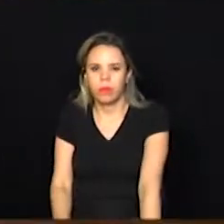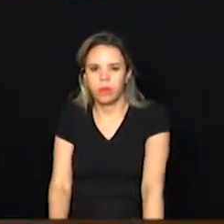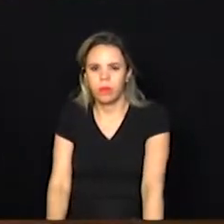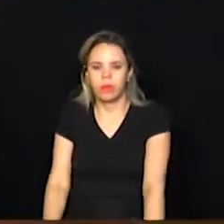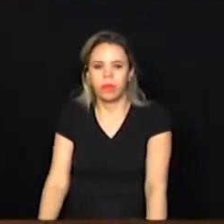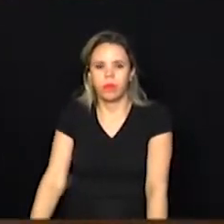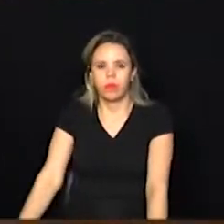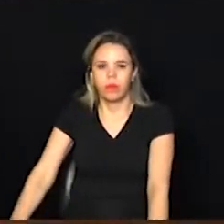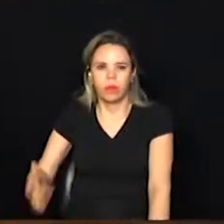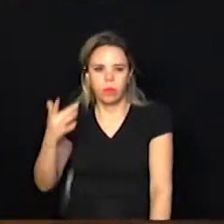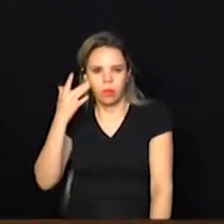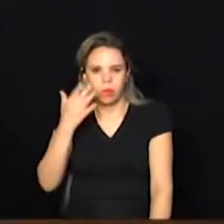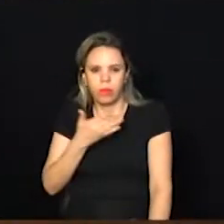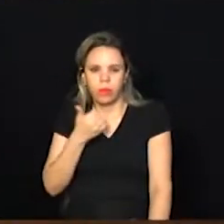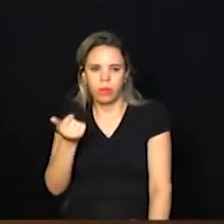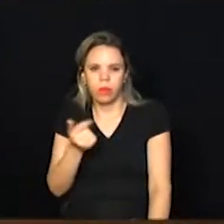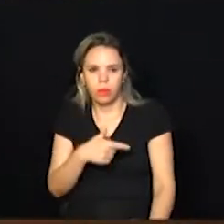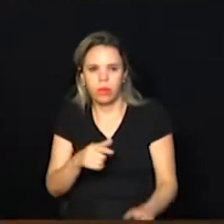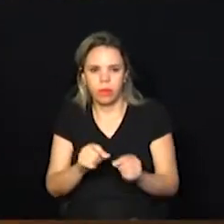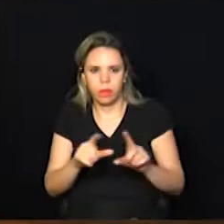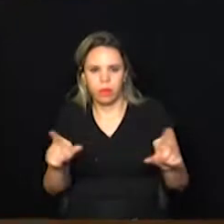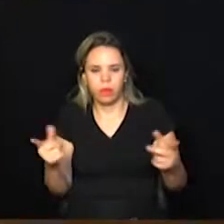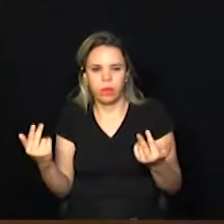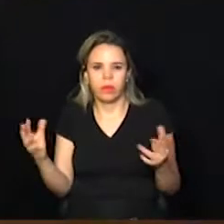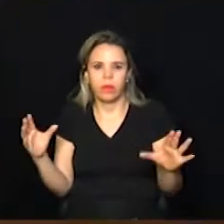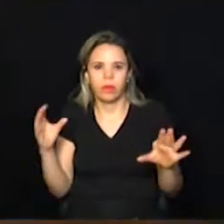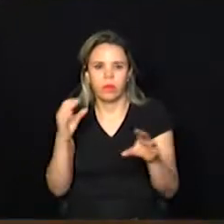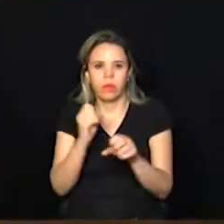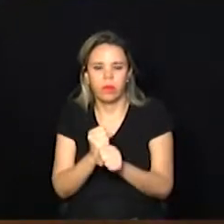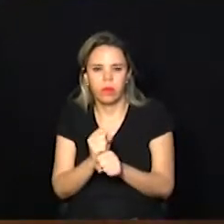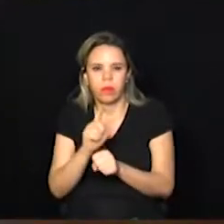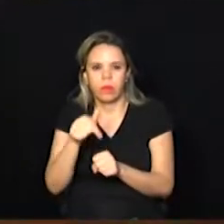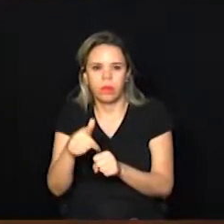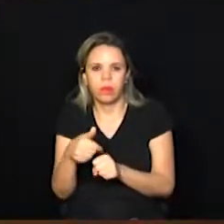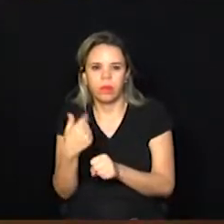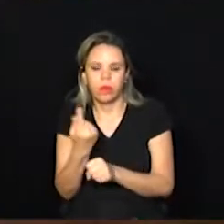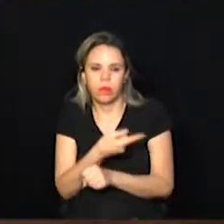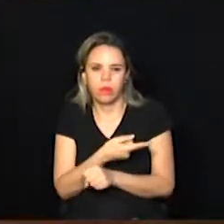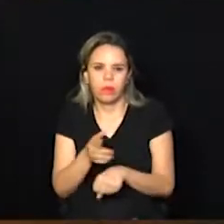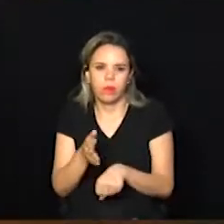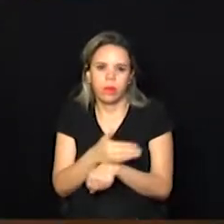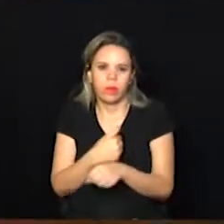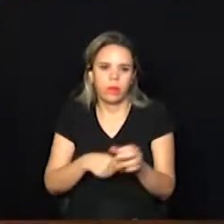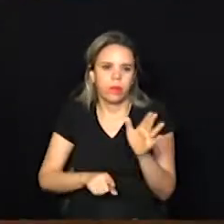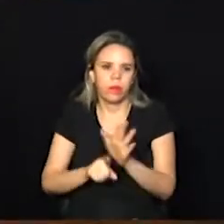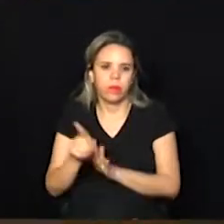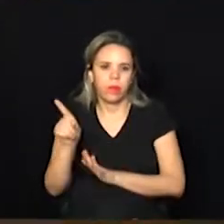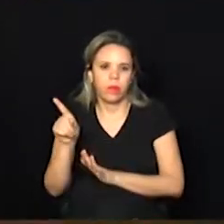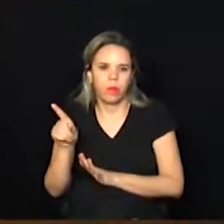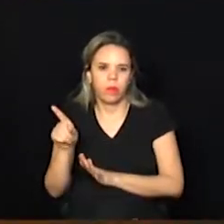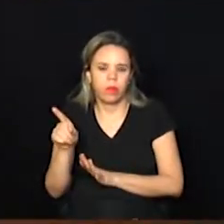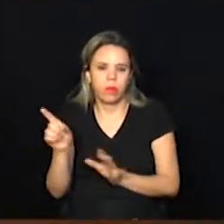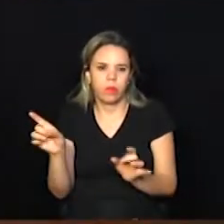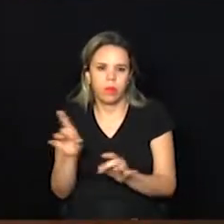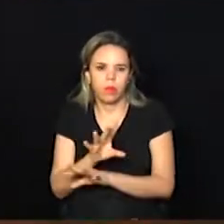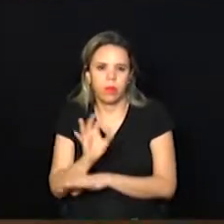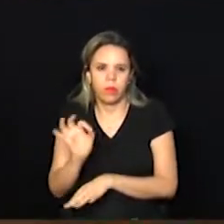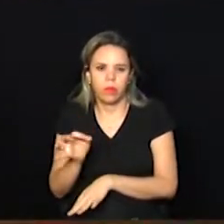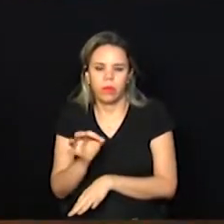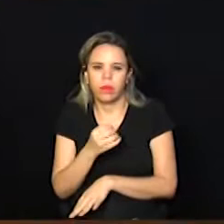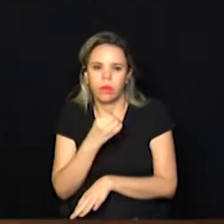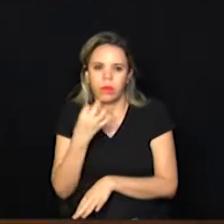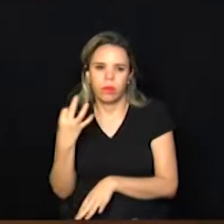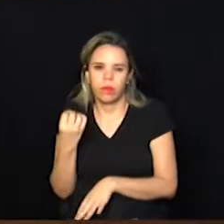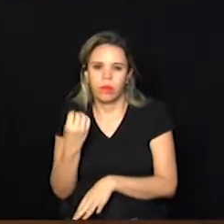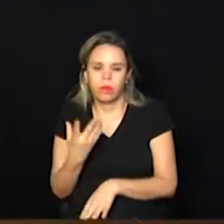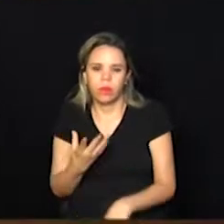Eu acho que talvez seja melhor fazer a apresentação como um todo, porque senão depois a gente adianta perguntas que já estão contidas na apresentação, tá ótimo. né? Então, pronto.